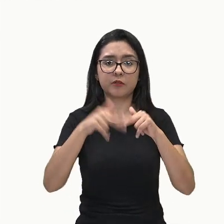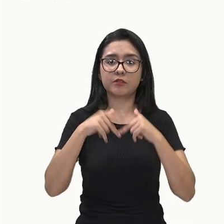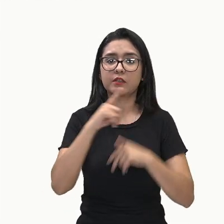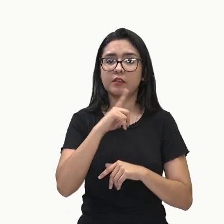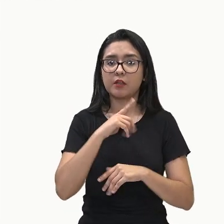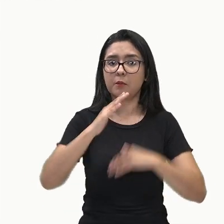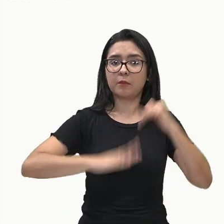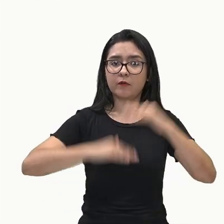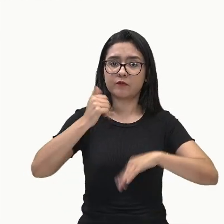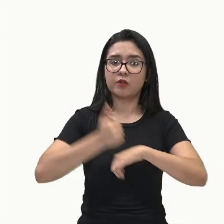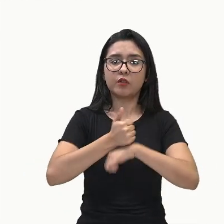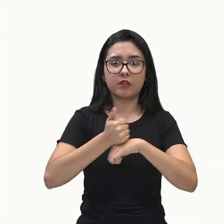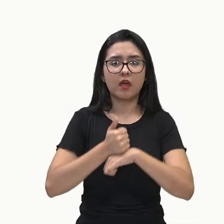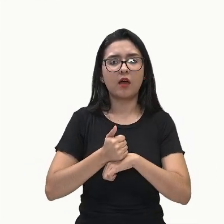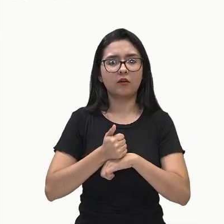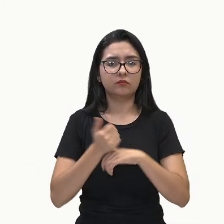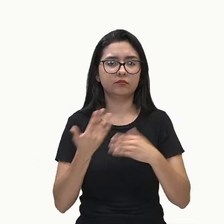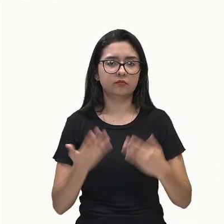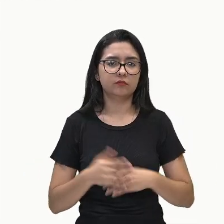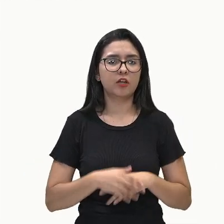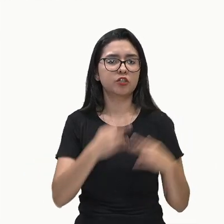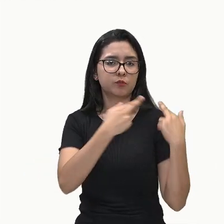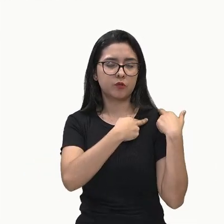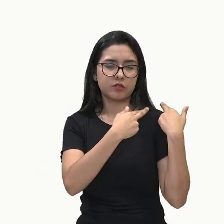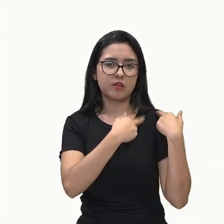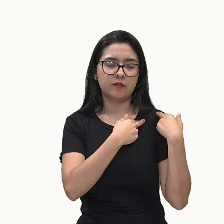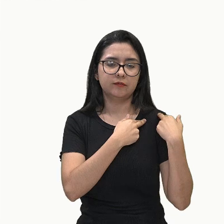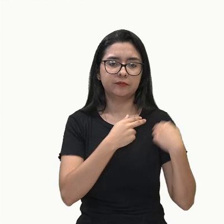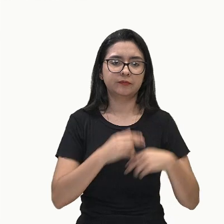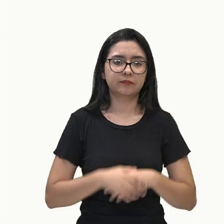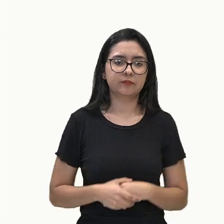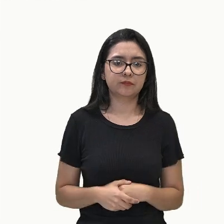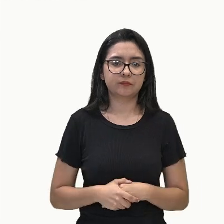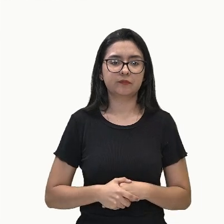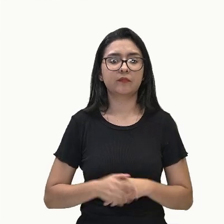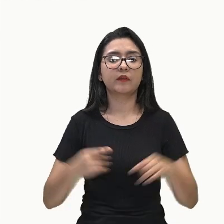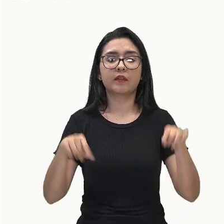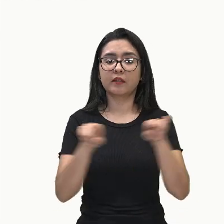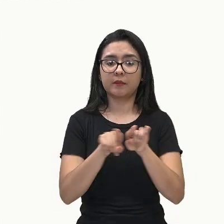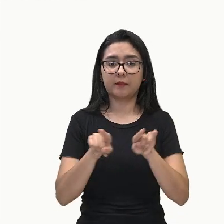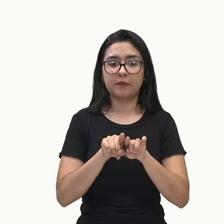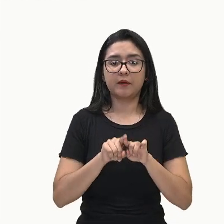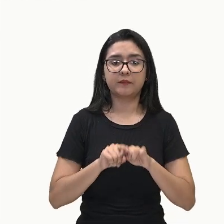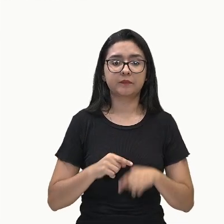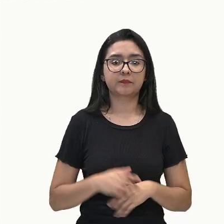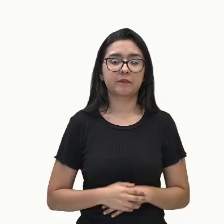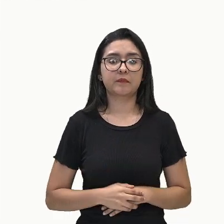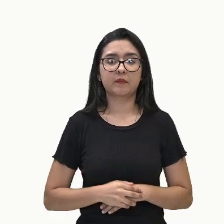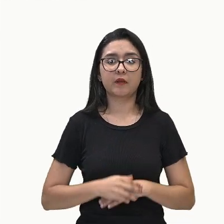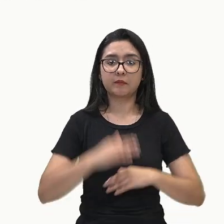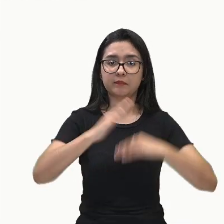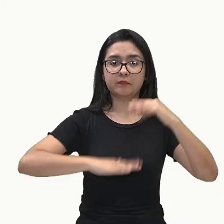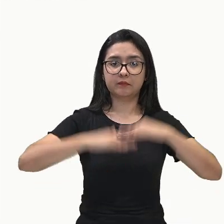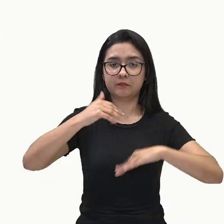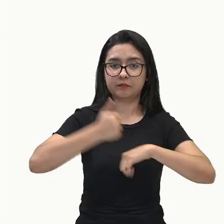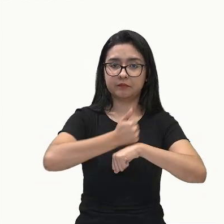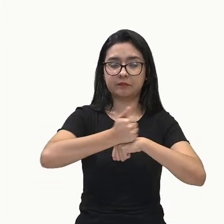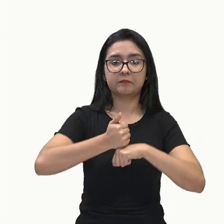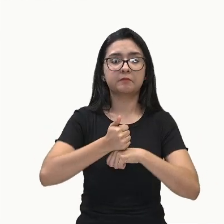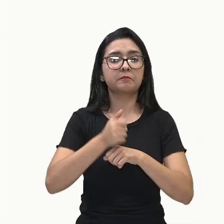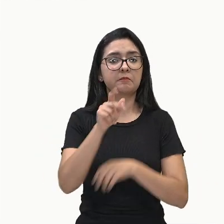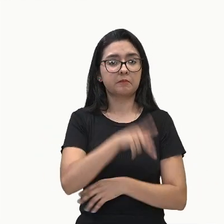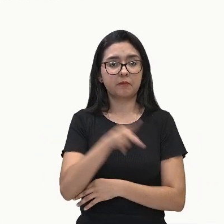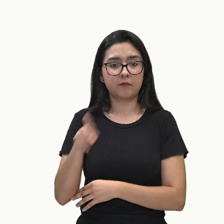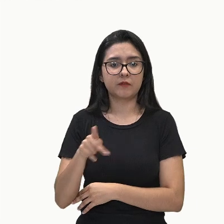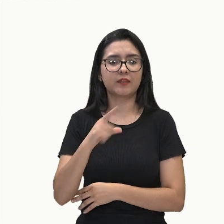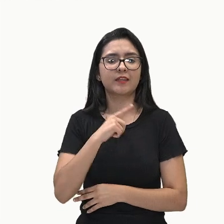profissional cuidando dessa parte. Temos ele, professor, ele, maestro. Então, nós temos